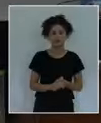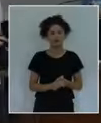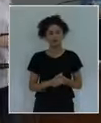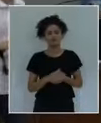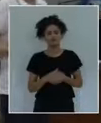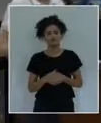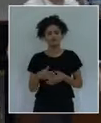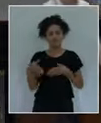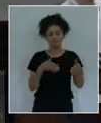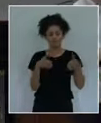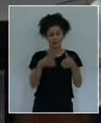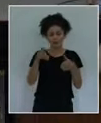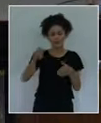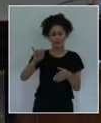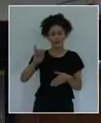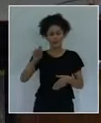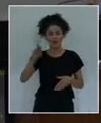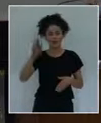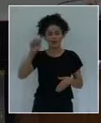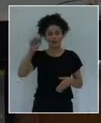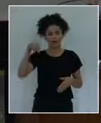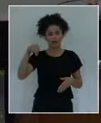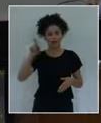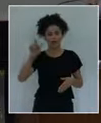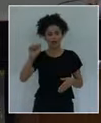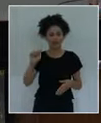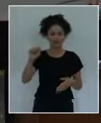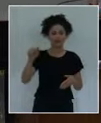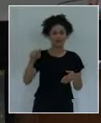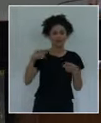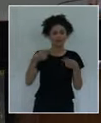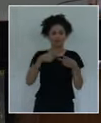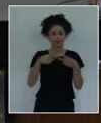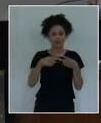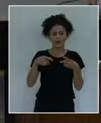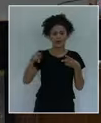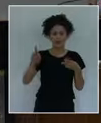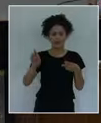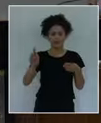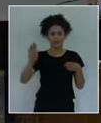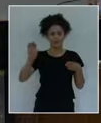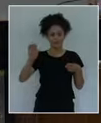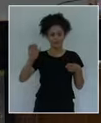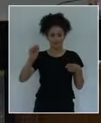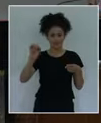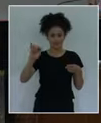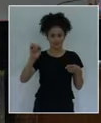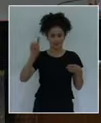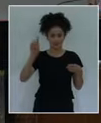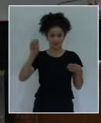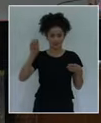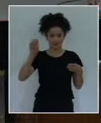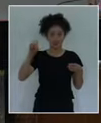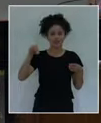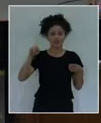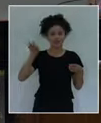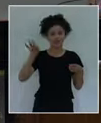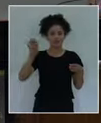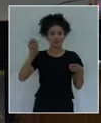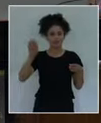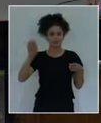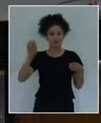Piranga, Presidente Bernardes, Porto Firme, Guaraciaba, aí chega na usina hidrelétrica da Brecha, e logo depois chega